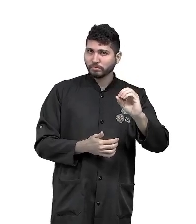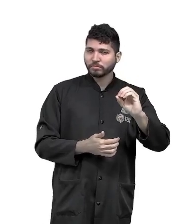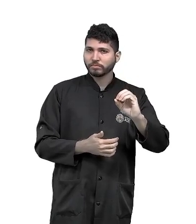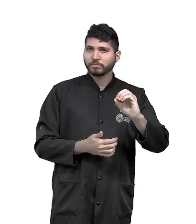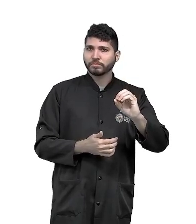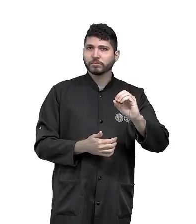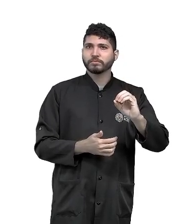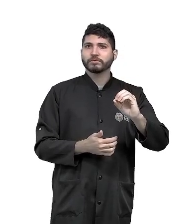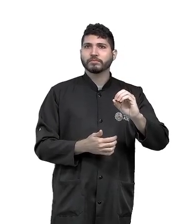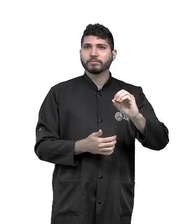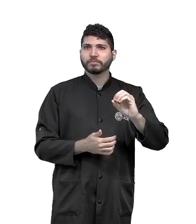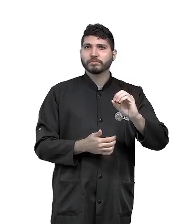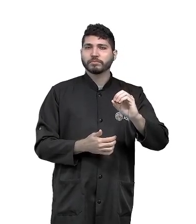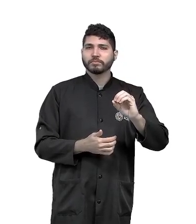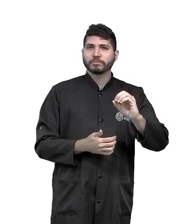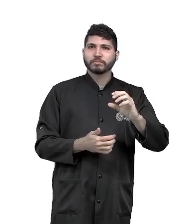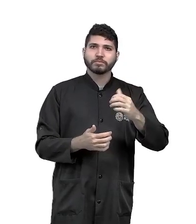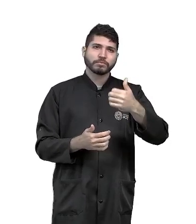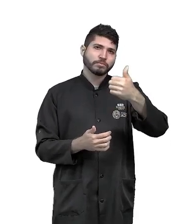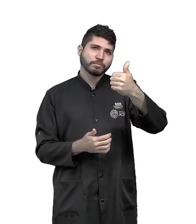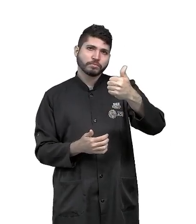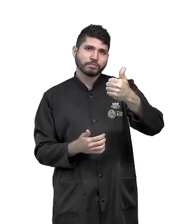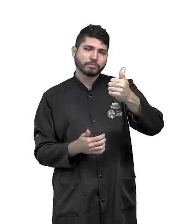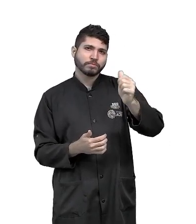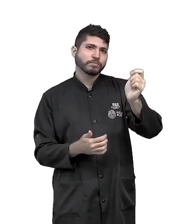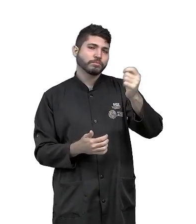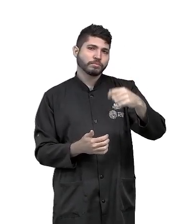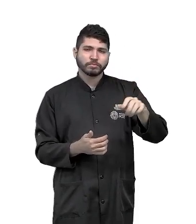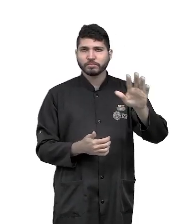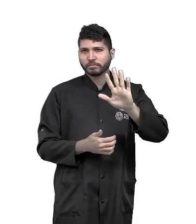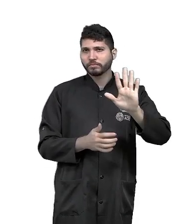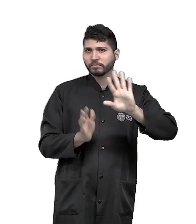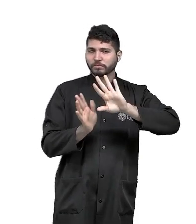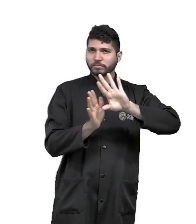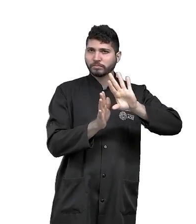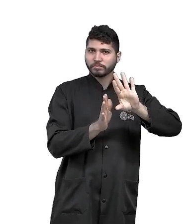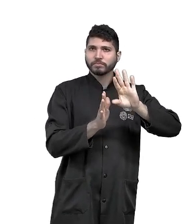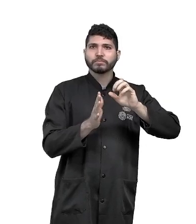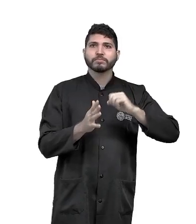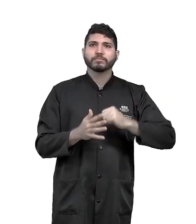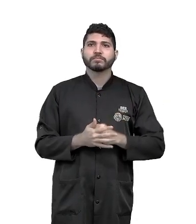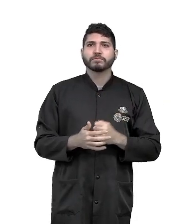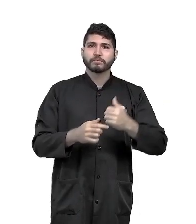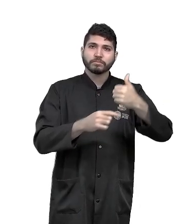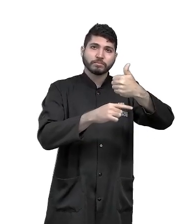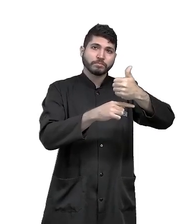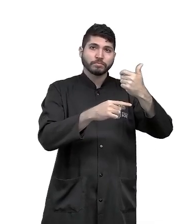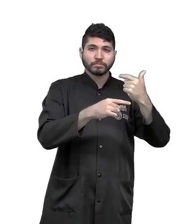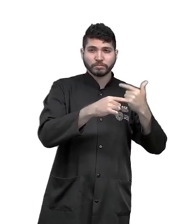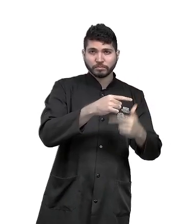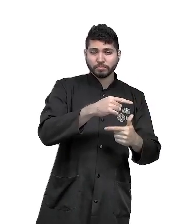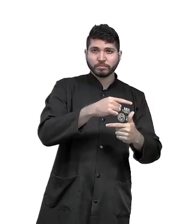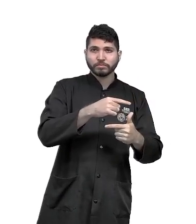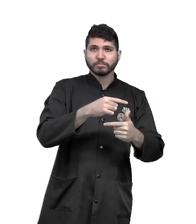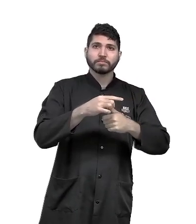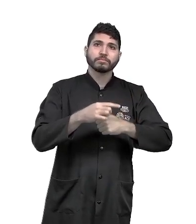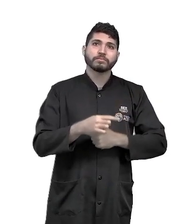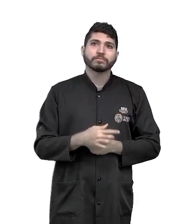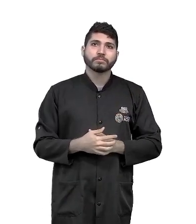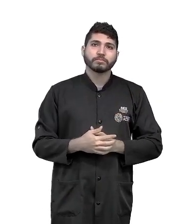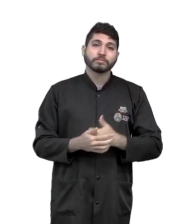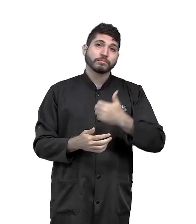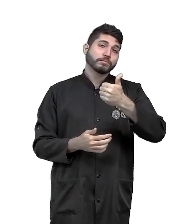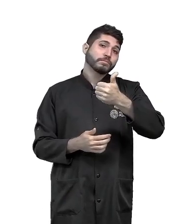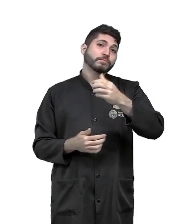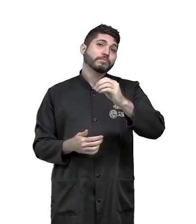é igual. 1 não precisa mais aparecer, né, gente? 1 vezes qualquer valor é sempre ele mesmo. Meio elevado a quanto? Quanto é 100